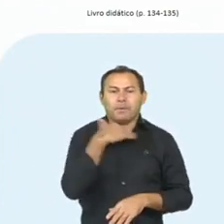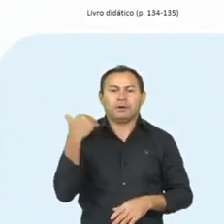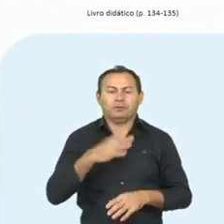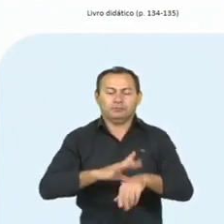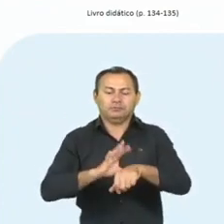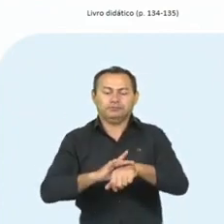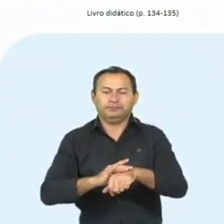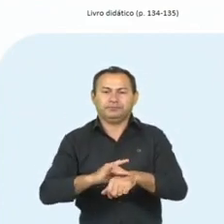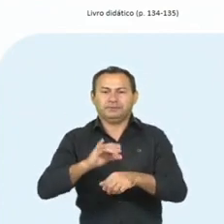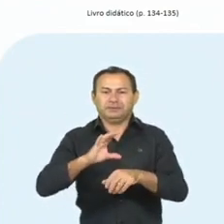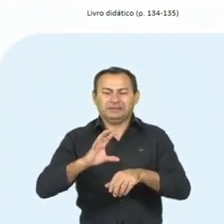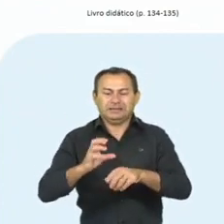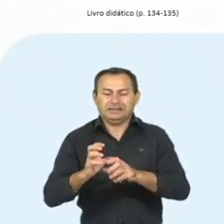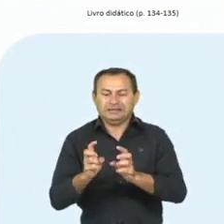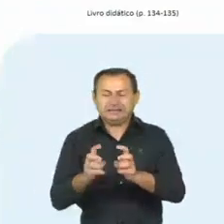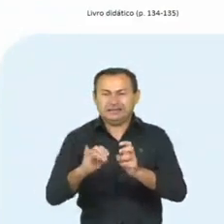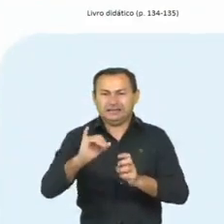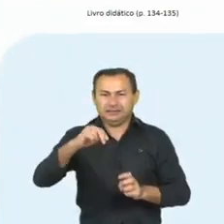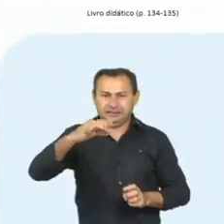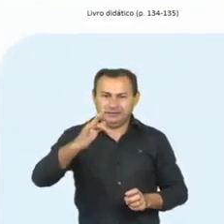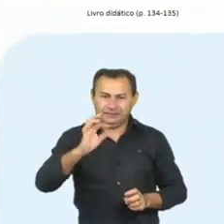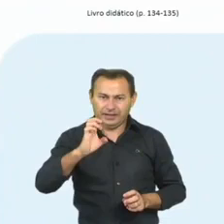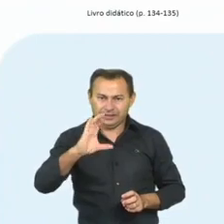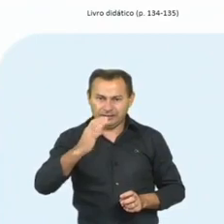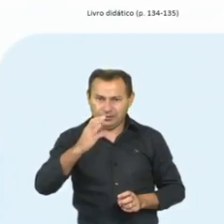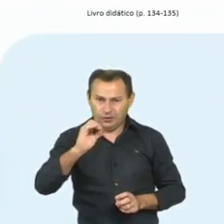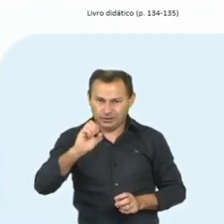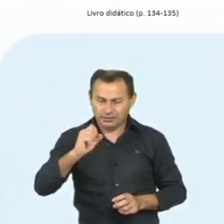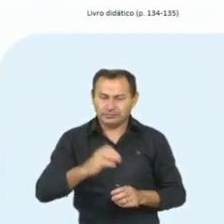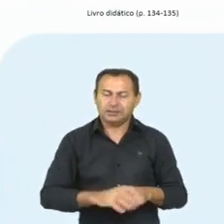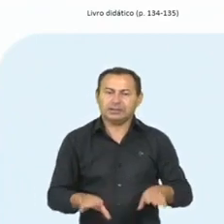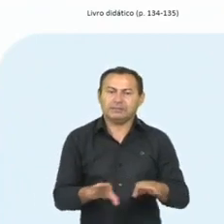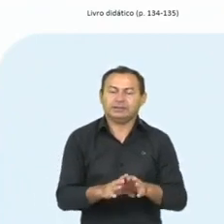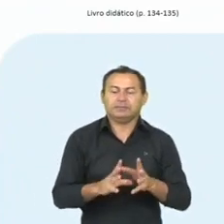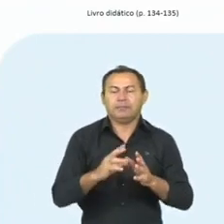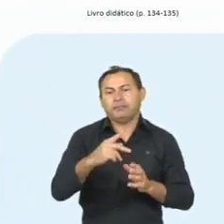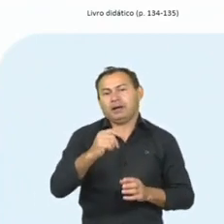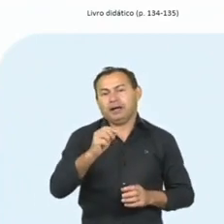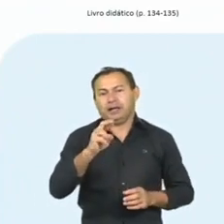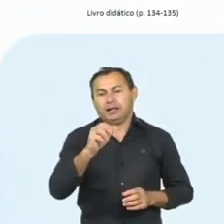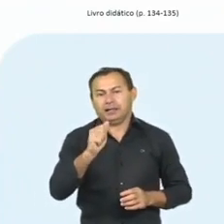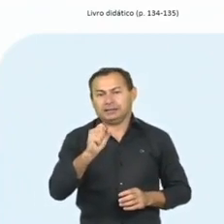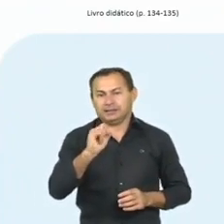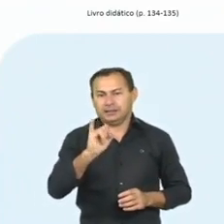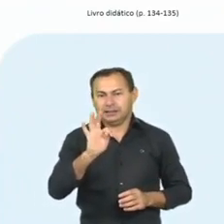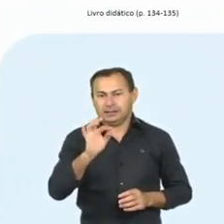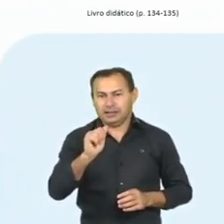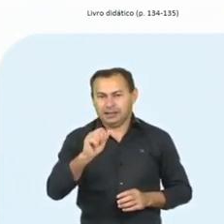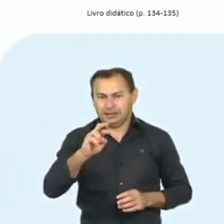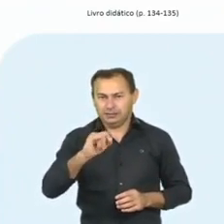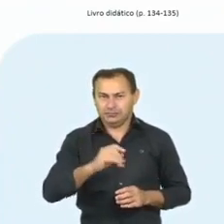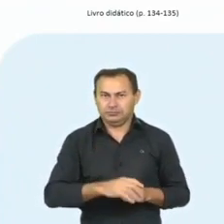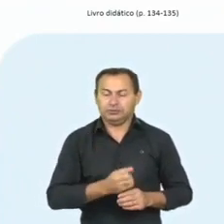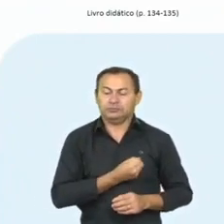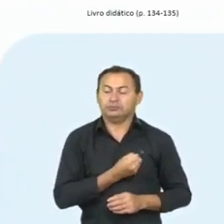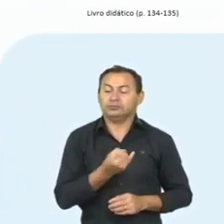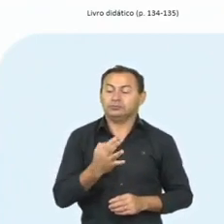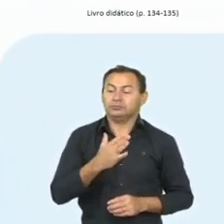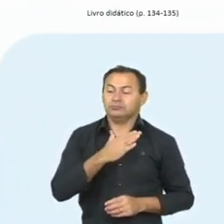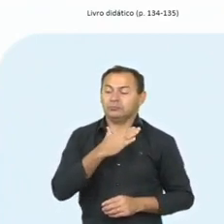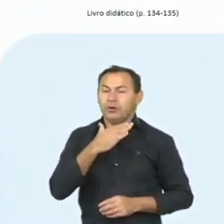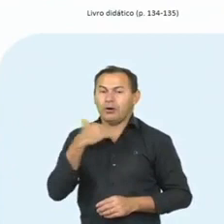doenças infecciosas e parasitárias. Então, nesse caso, eu tenho um número de óbitos devido a